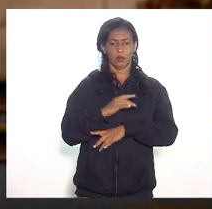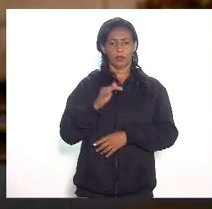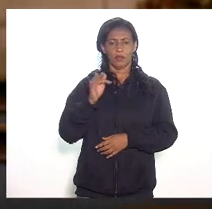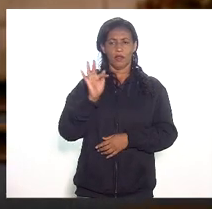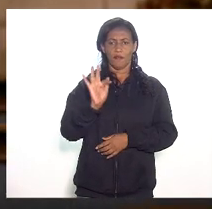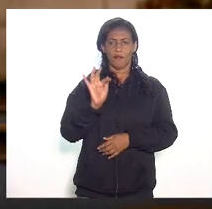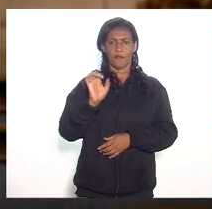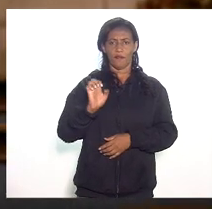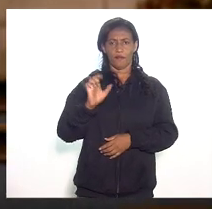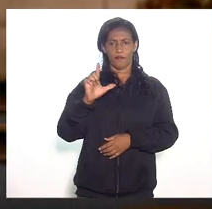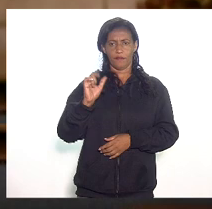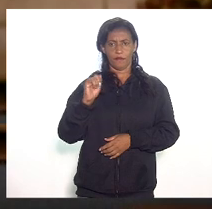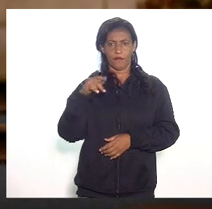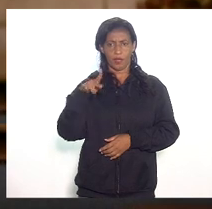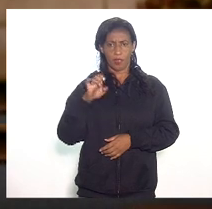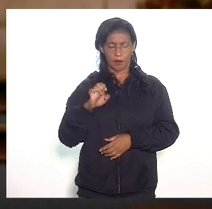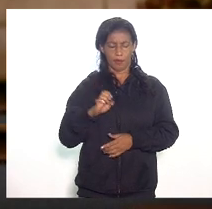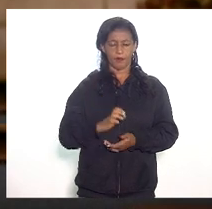Peixoto.